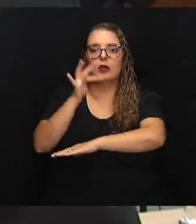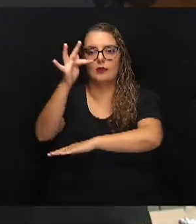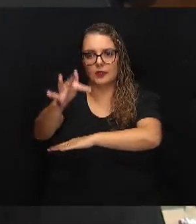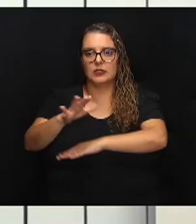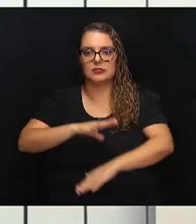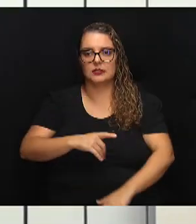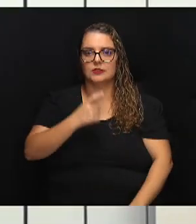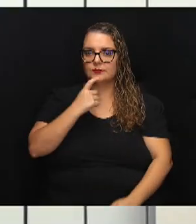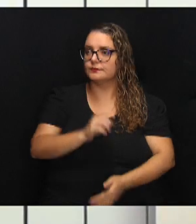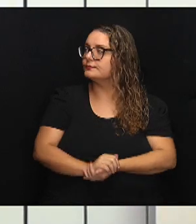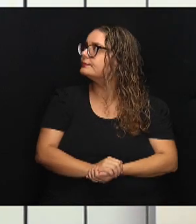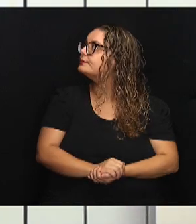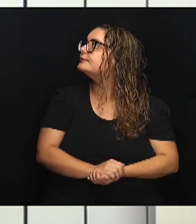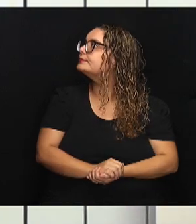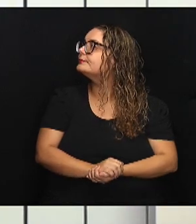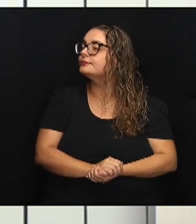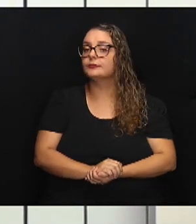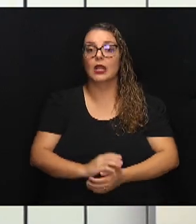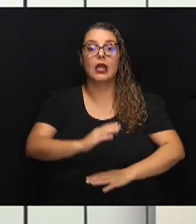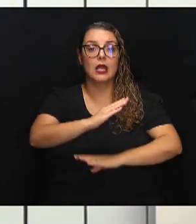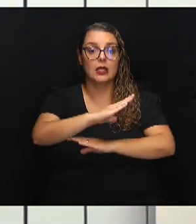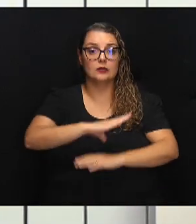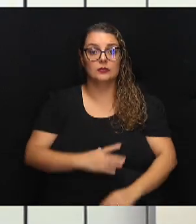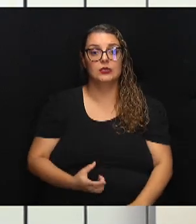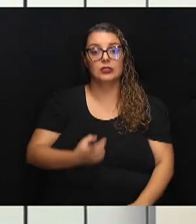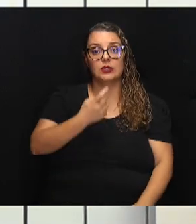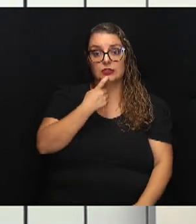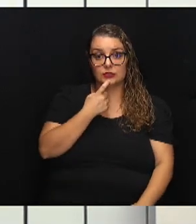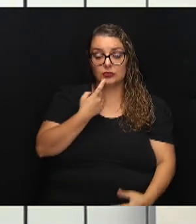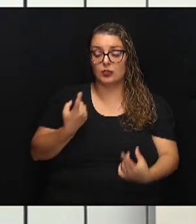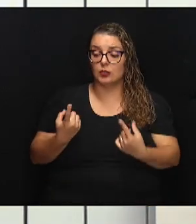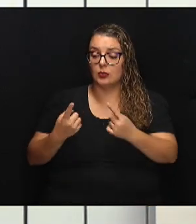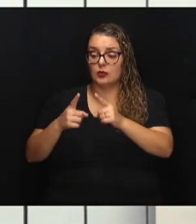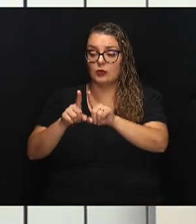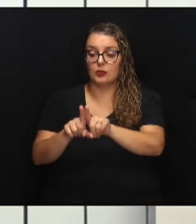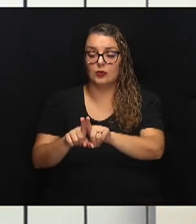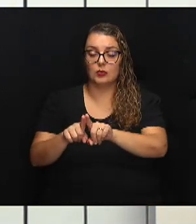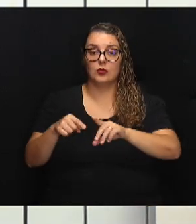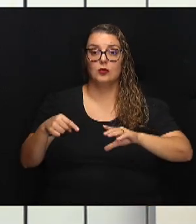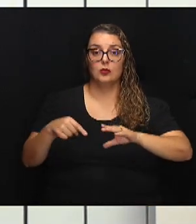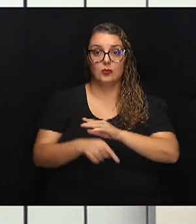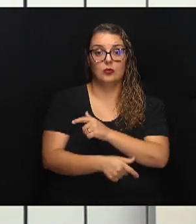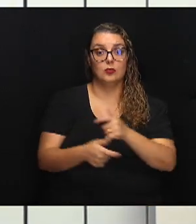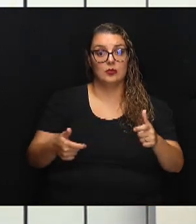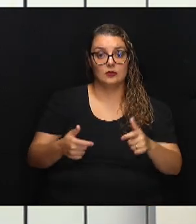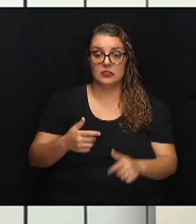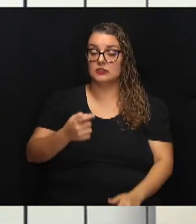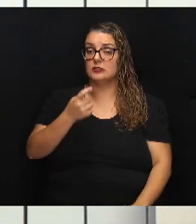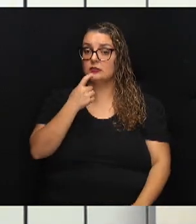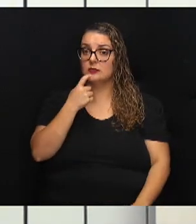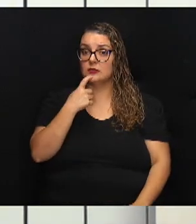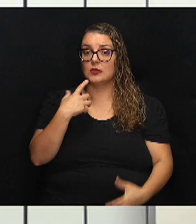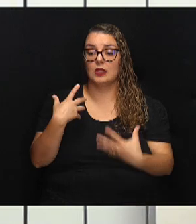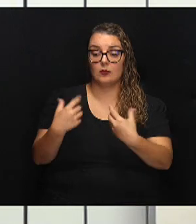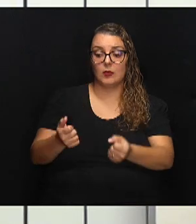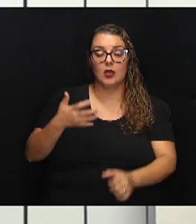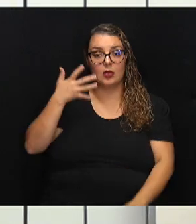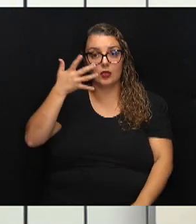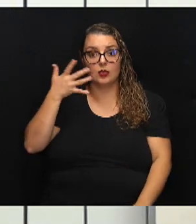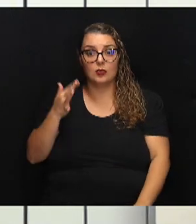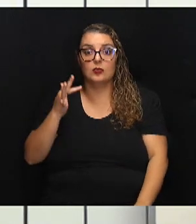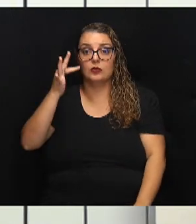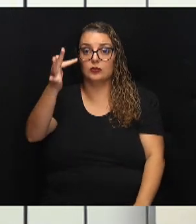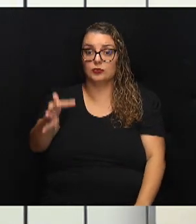de Campinas. A Câmara de Campinas, em parceria com o Avança Campinas, cedia a palestra Futuro